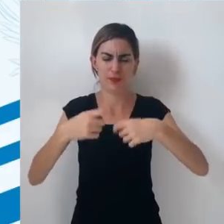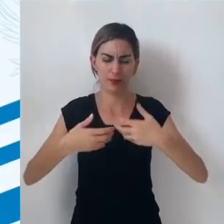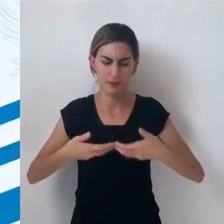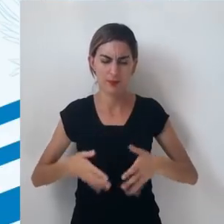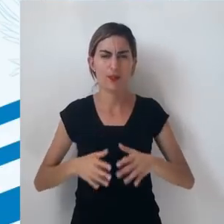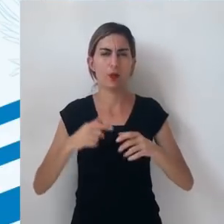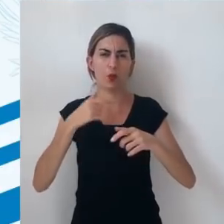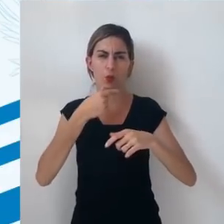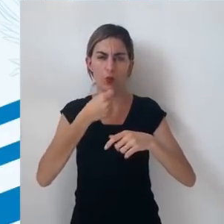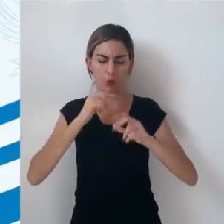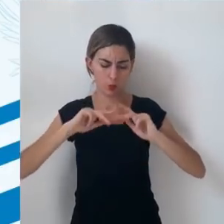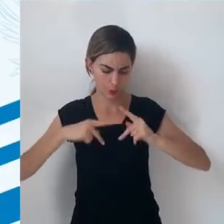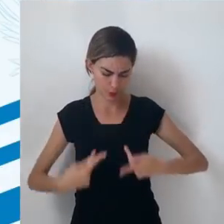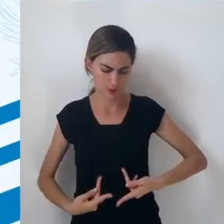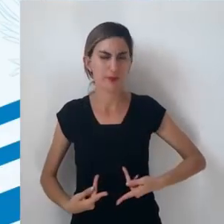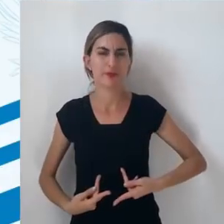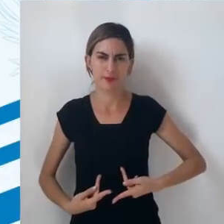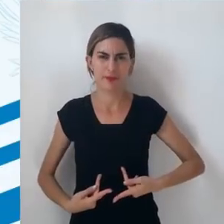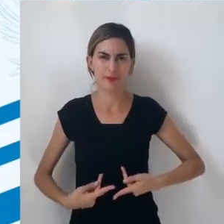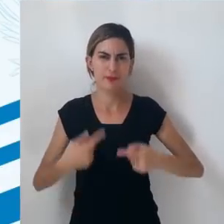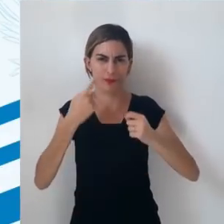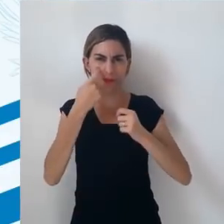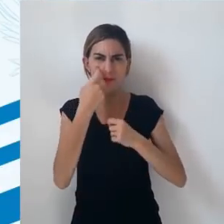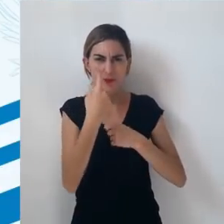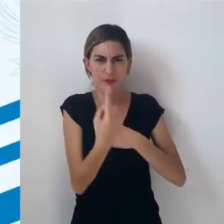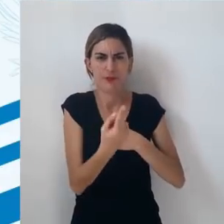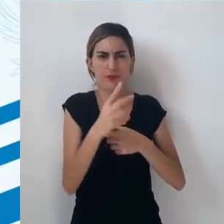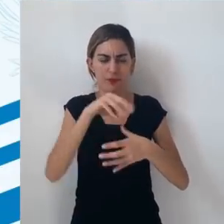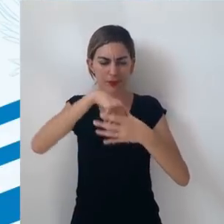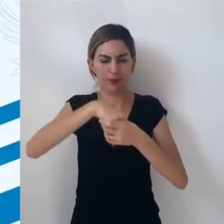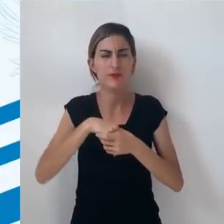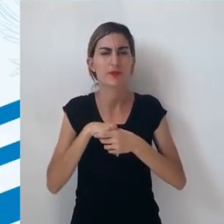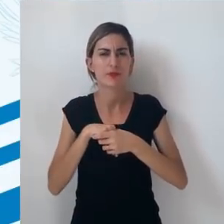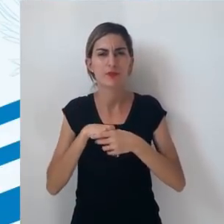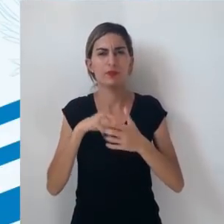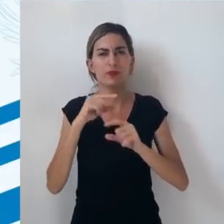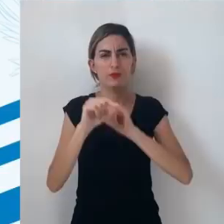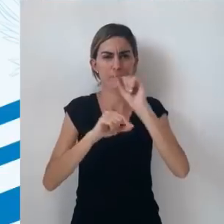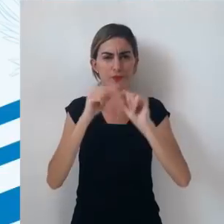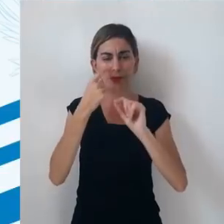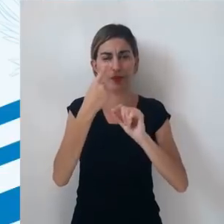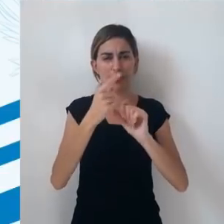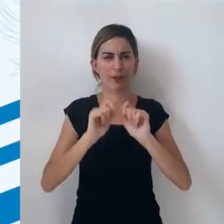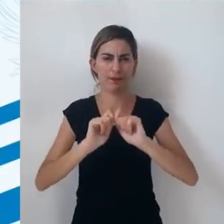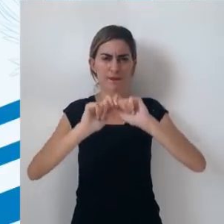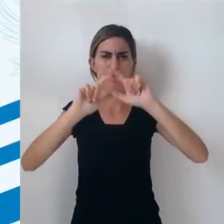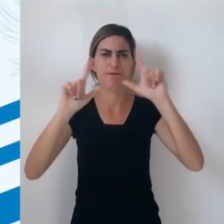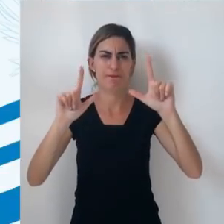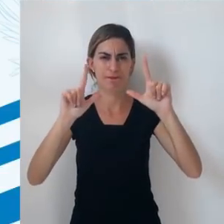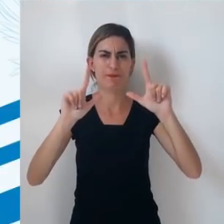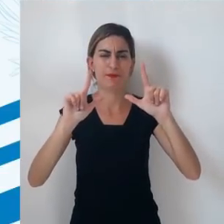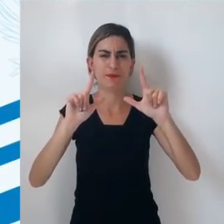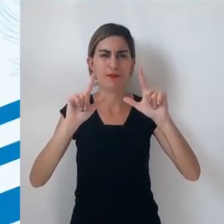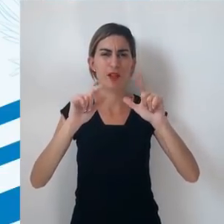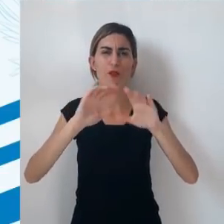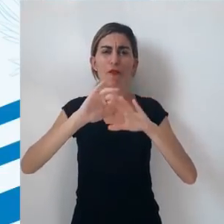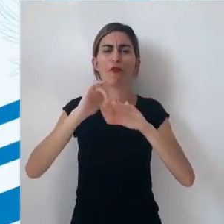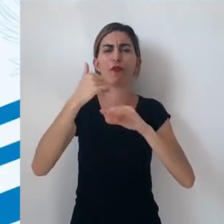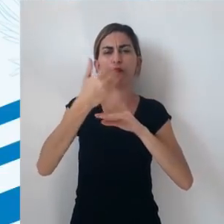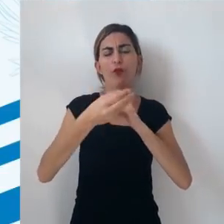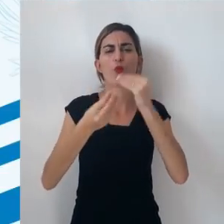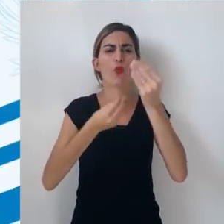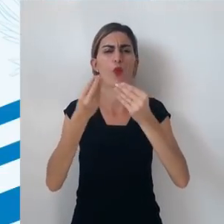na imagem atrás foi internamente. Agora a gente vai ver nessa imagem